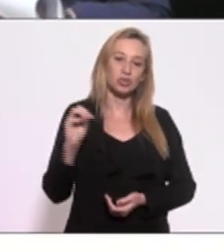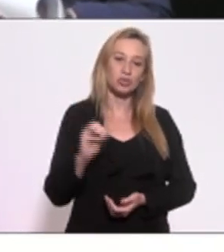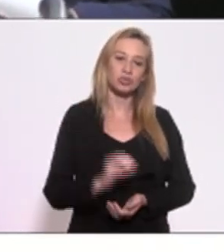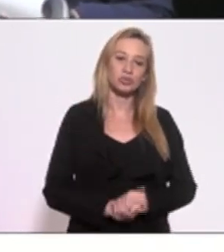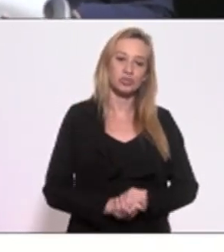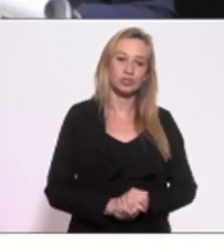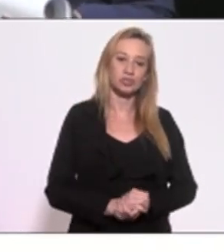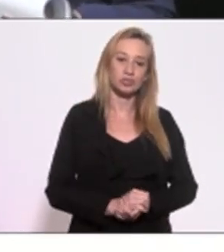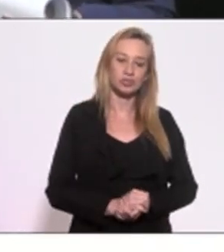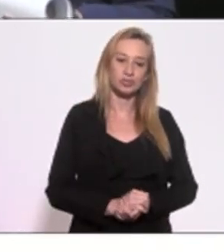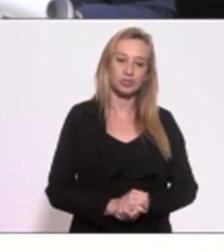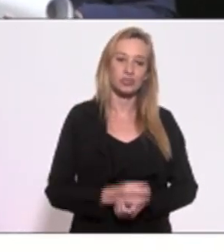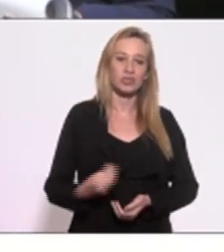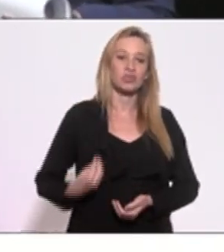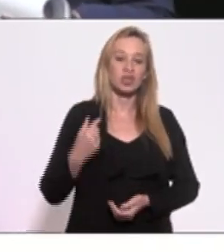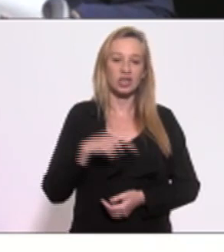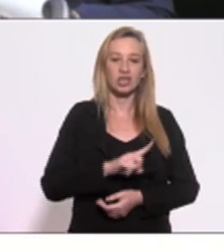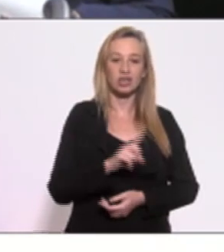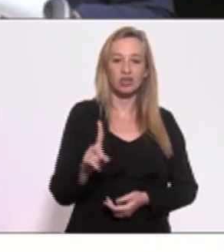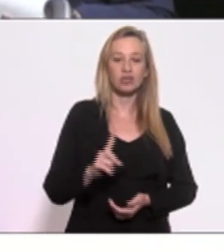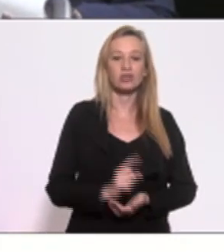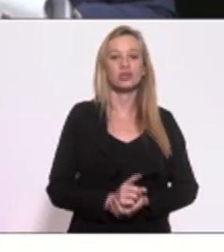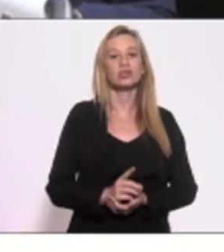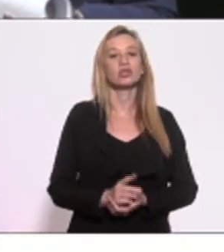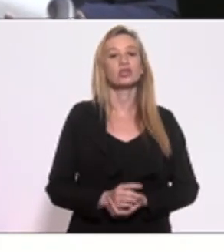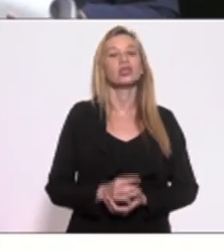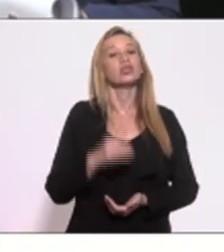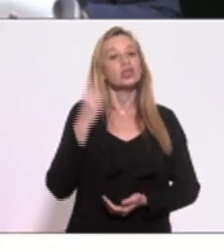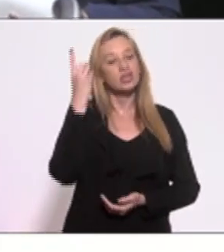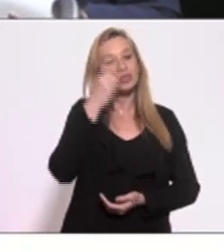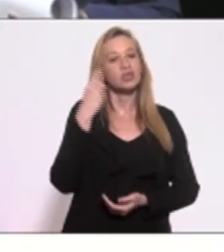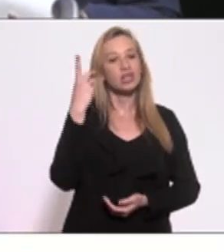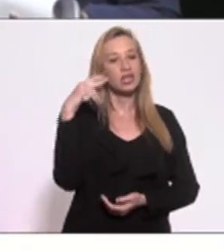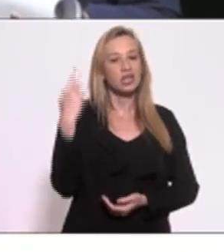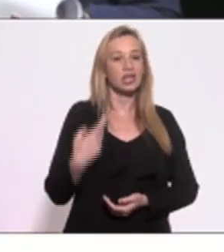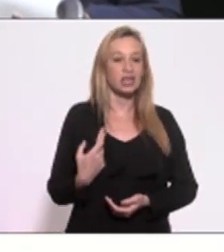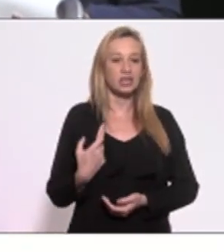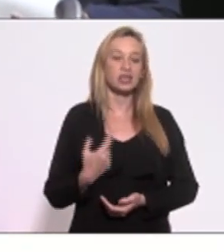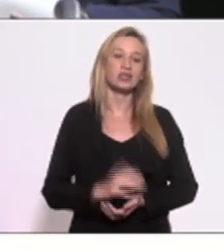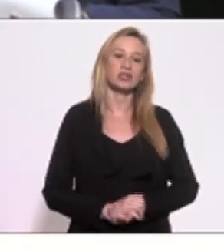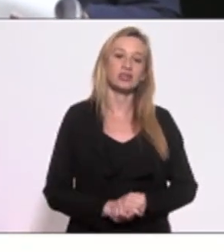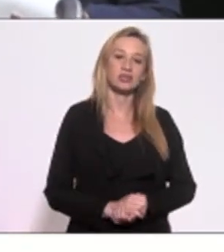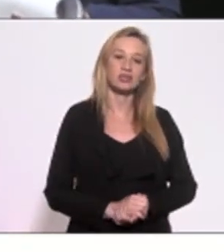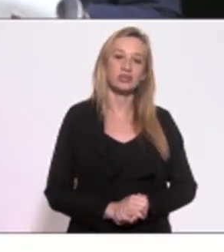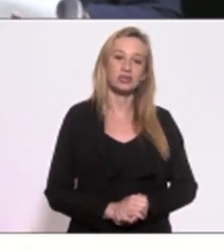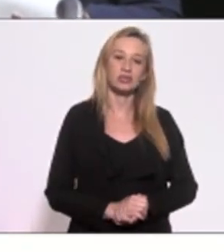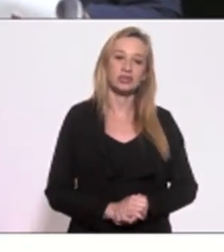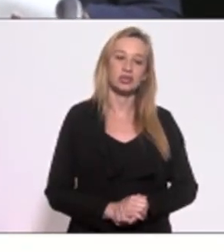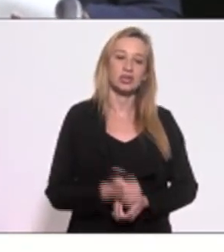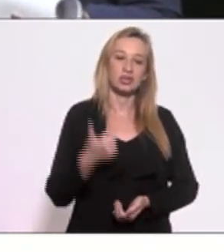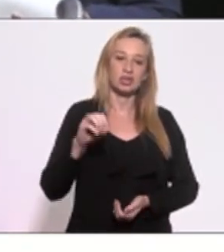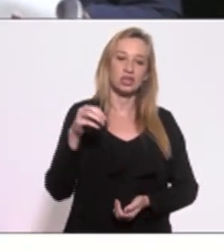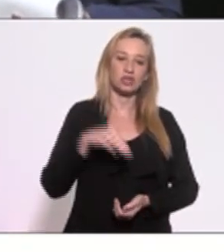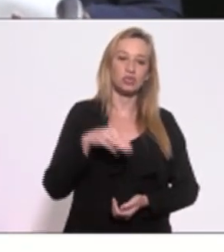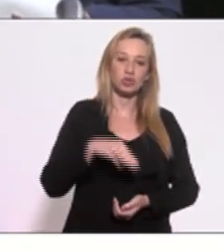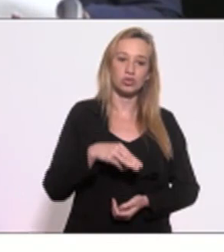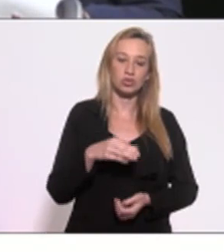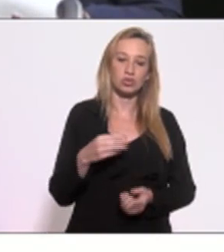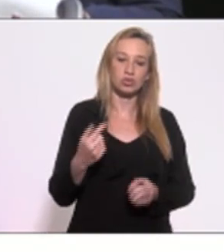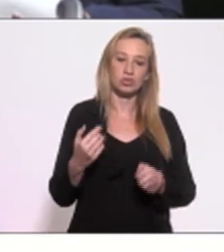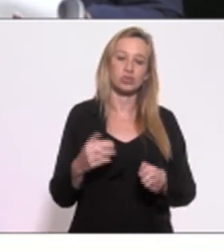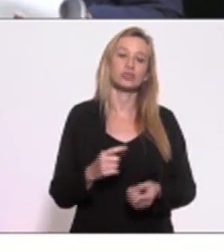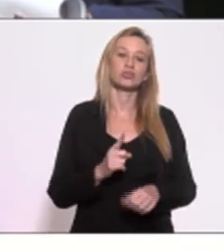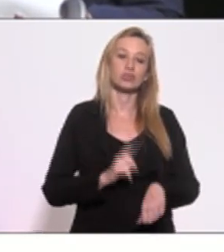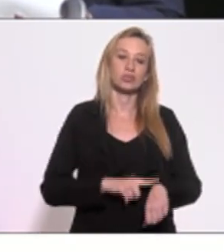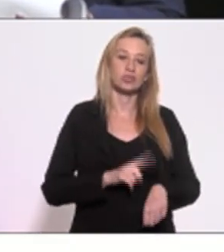Machado. Momentaneamente não está no plenário, então chamo a deputada Renata Souza. Vossa Excelência dispõe de 10 minutos de acordo com o